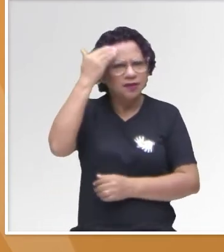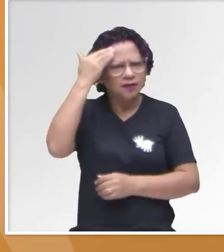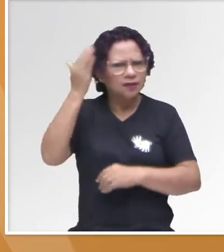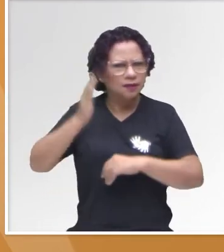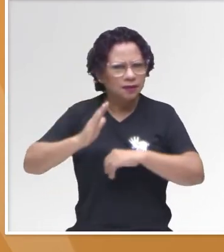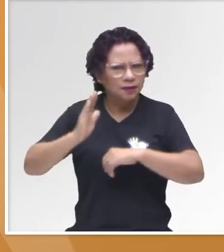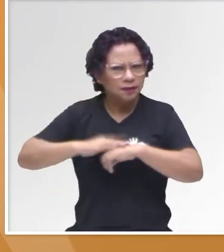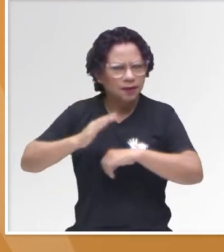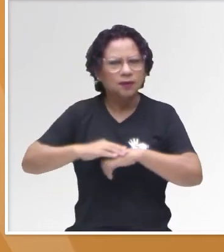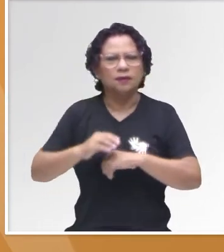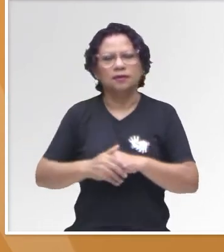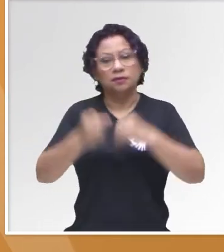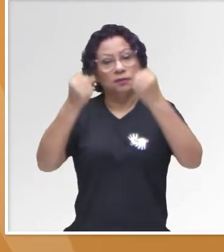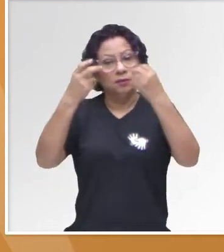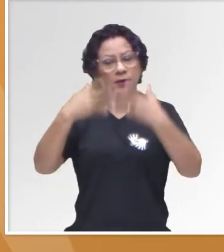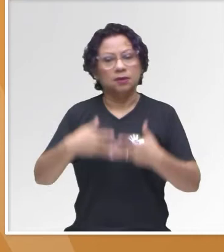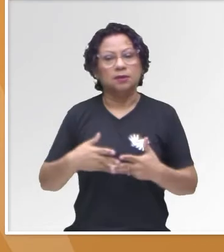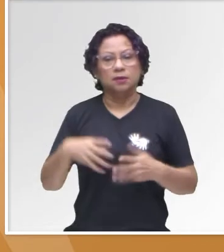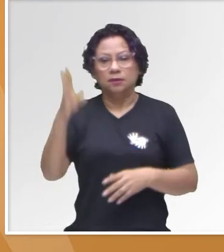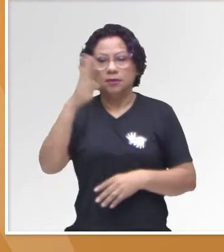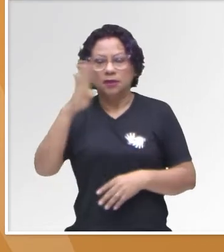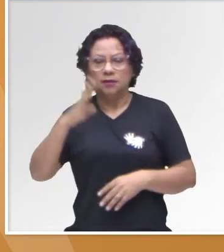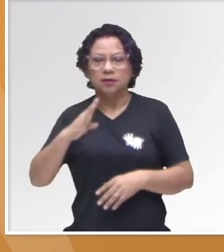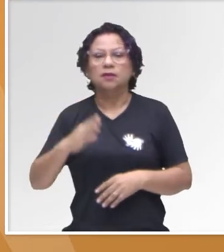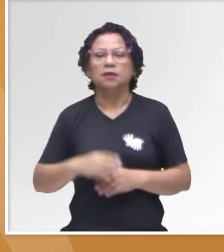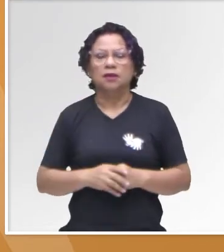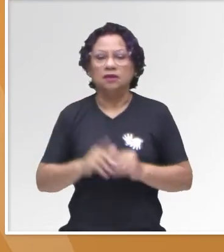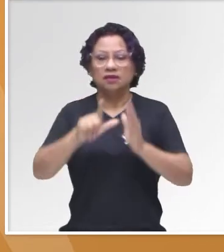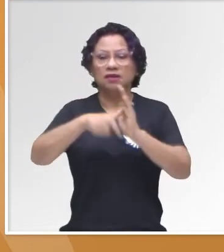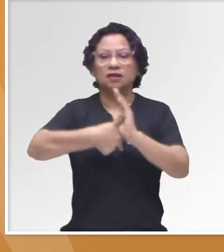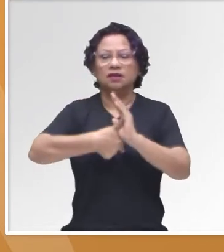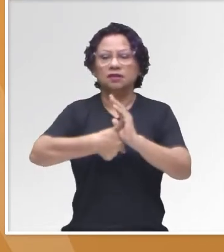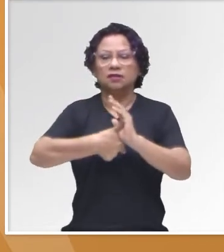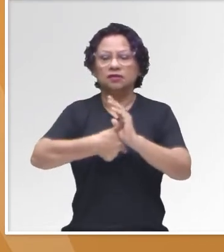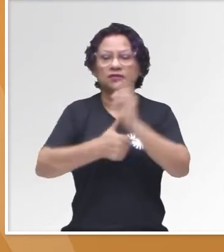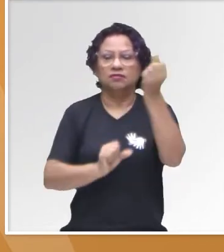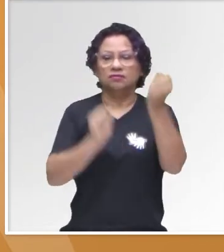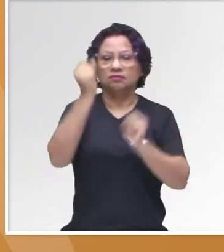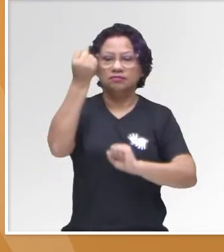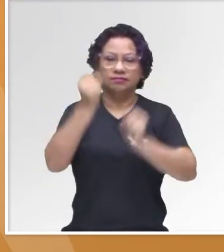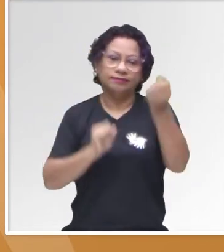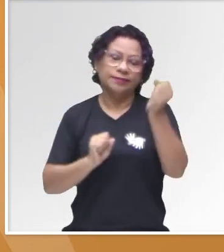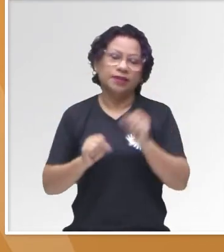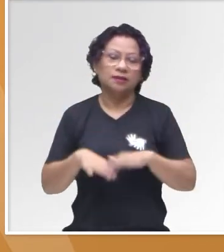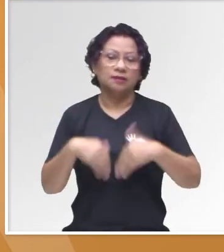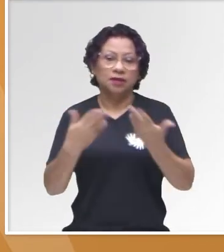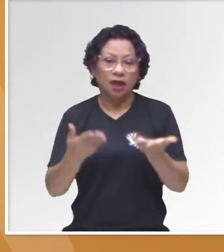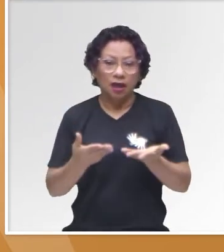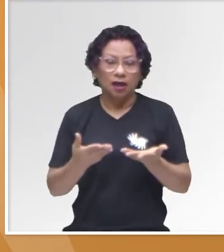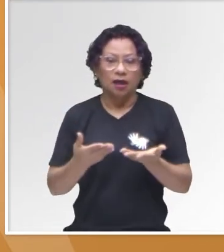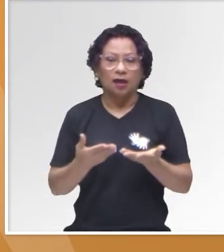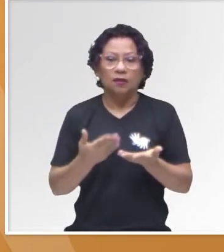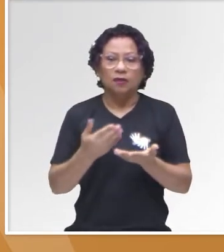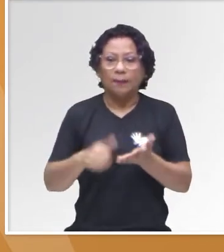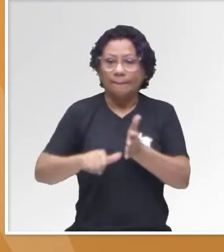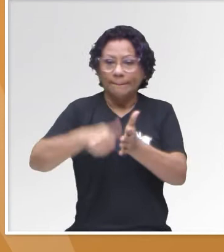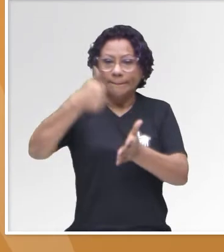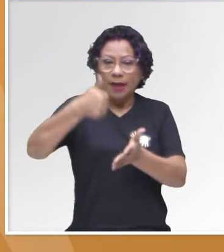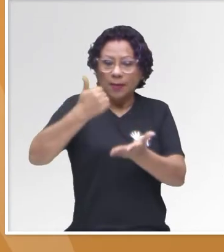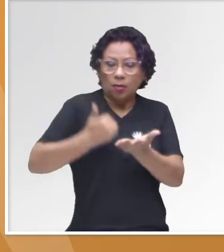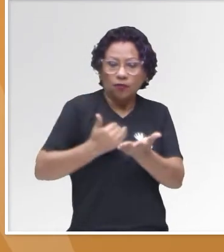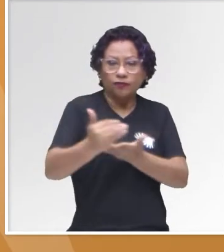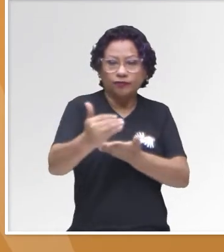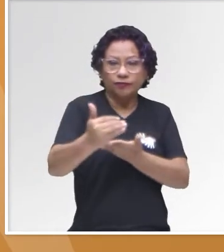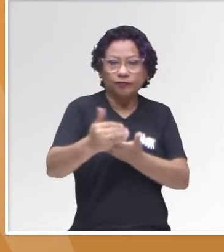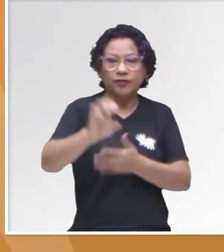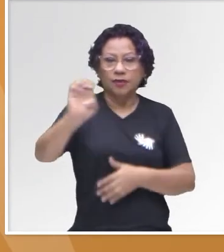ele passou por uma industrialização tardia, né? Então, os países da Europa passaram ali por uma